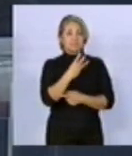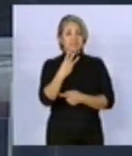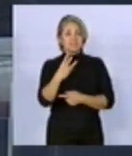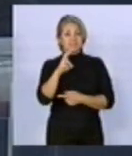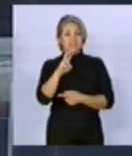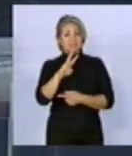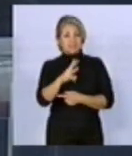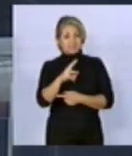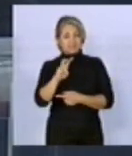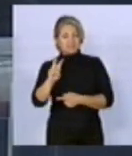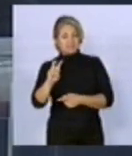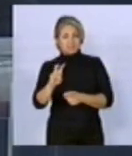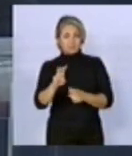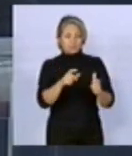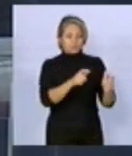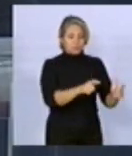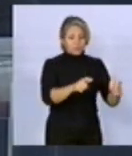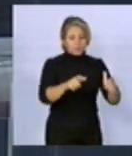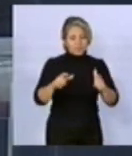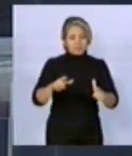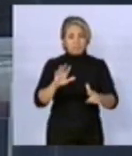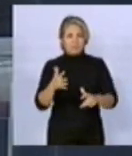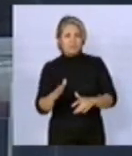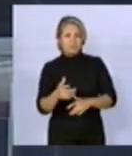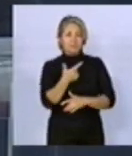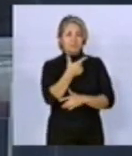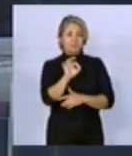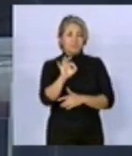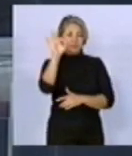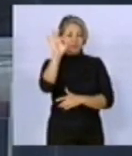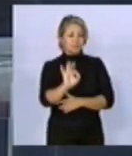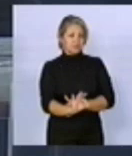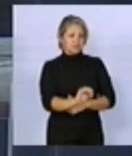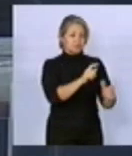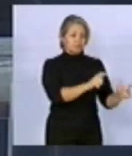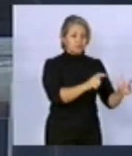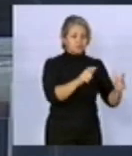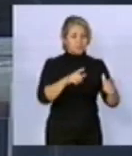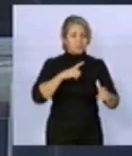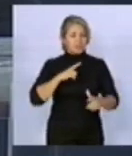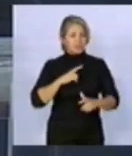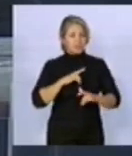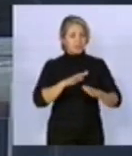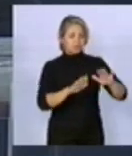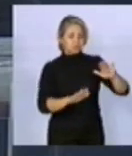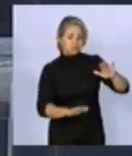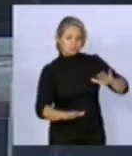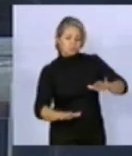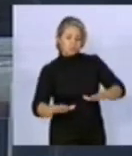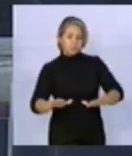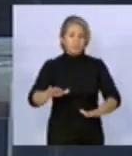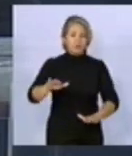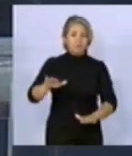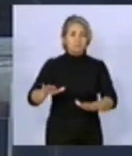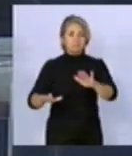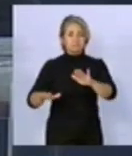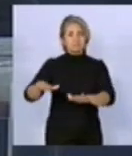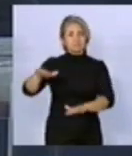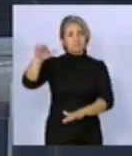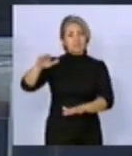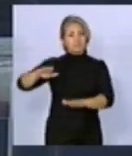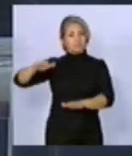é aproximadamente 20% suas áreas possuem declive superior a 12%